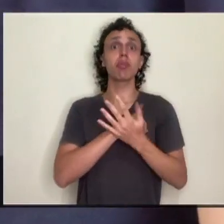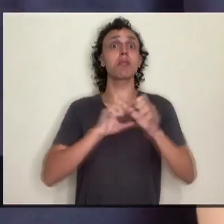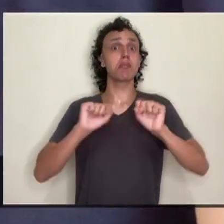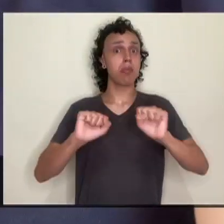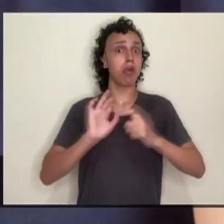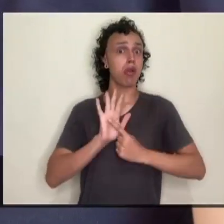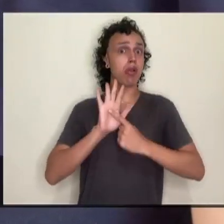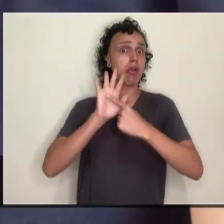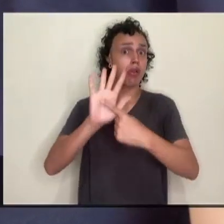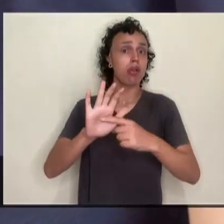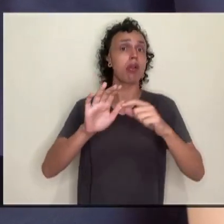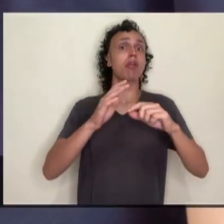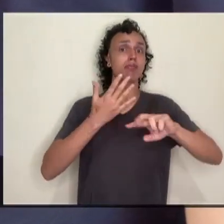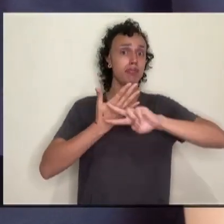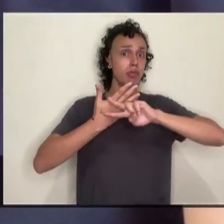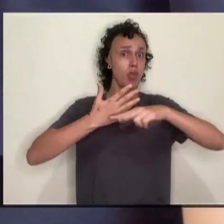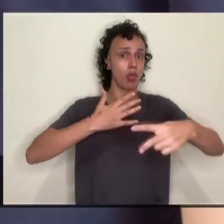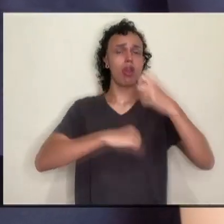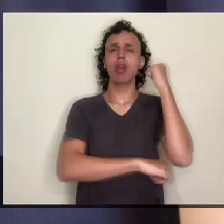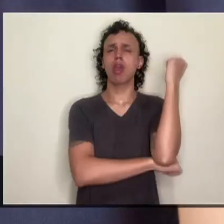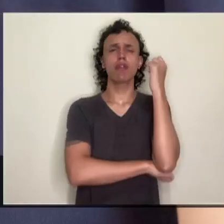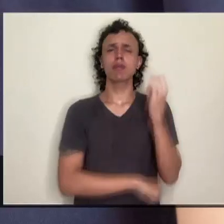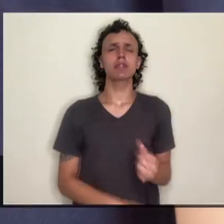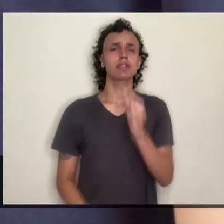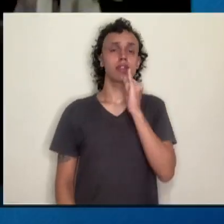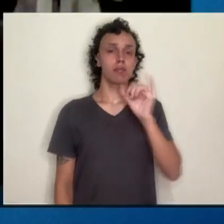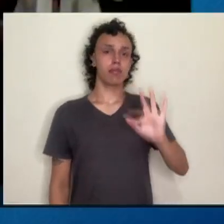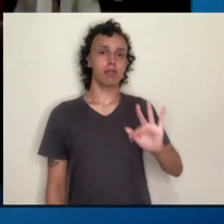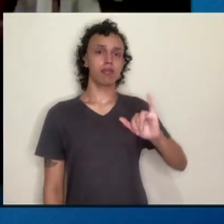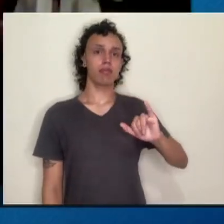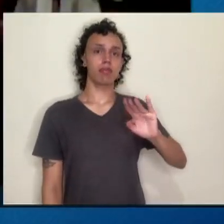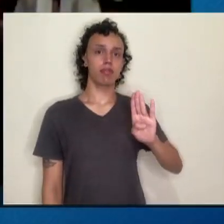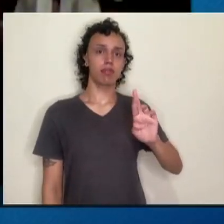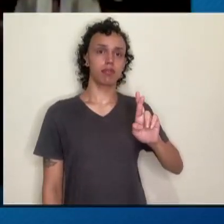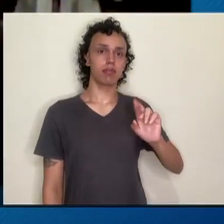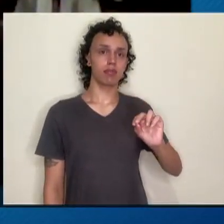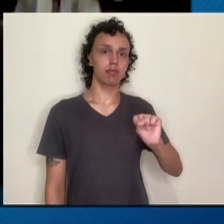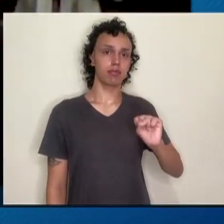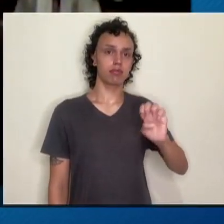sequelas graves, como a fibrose pulmonar. A fibrose é